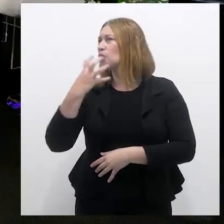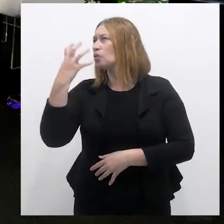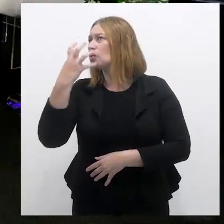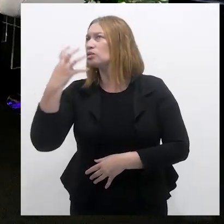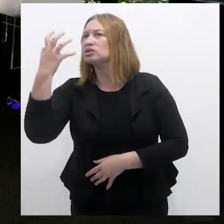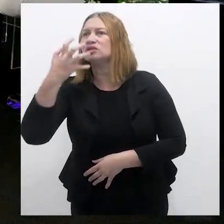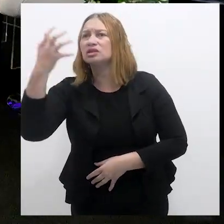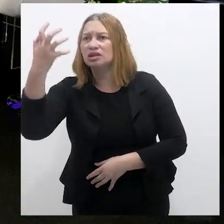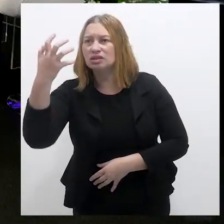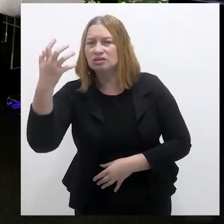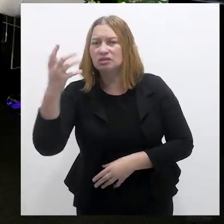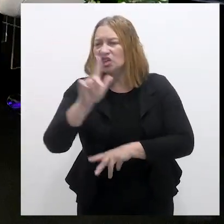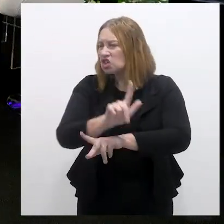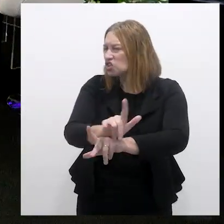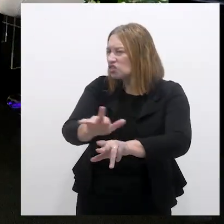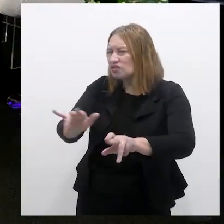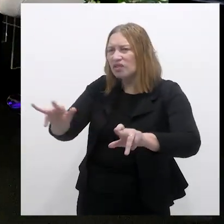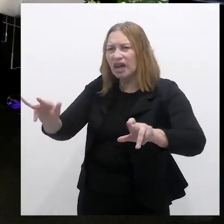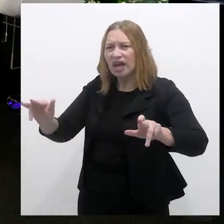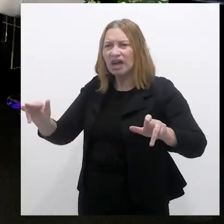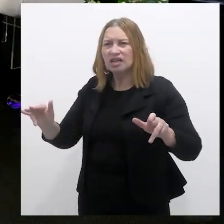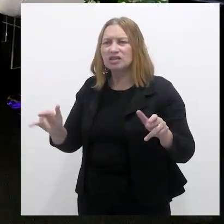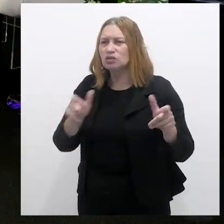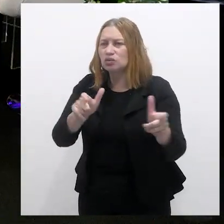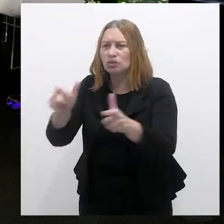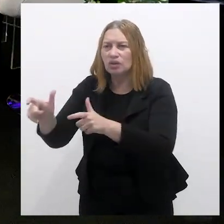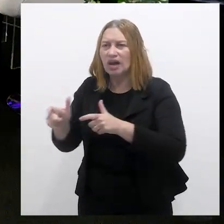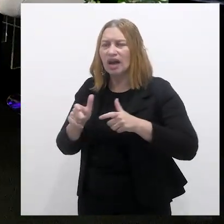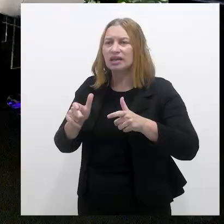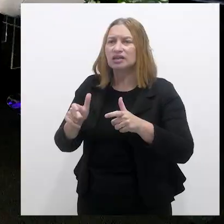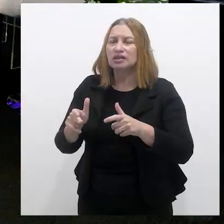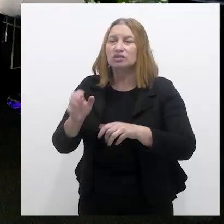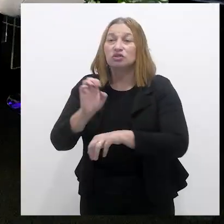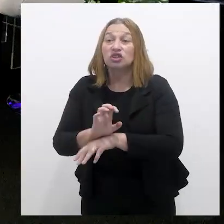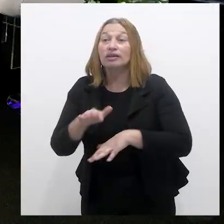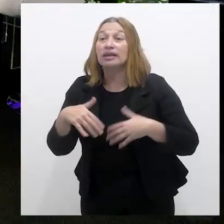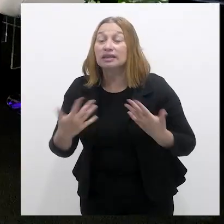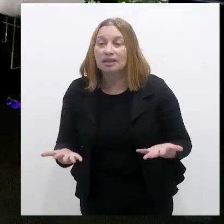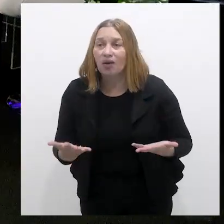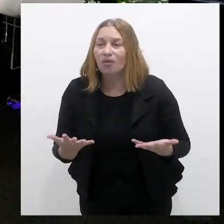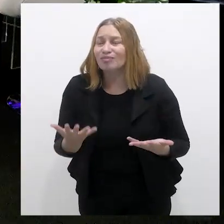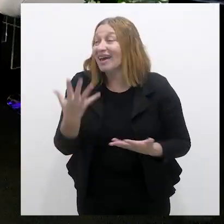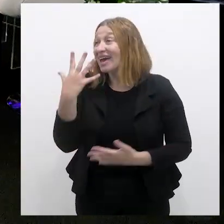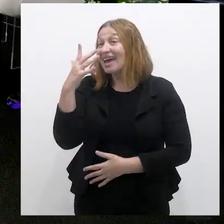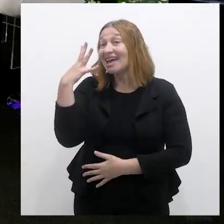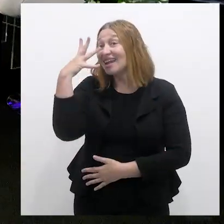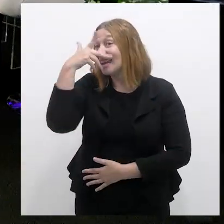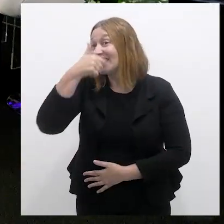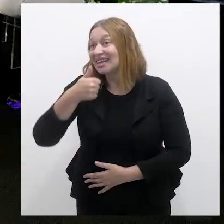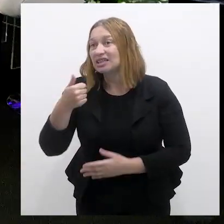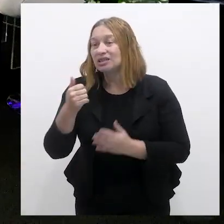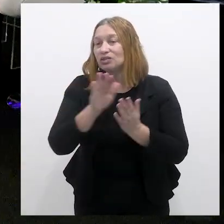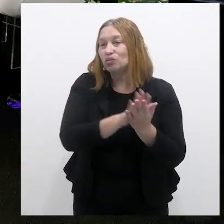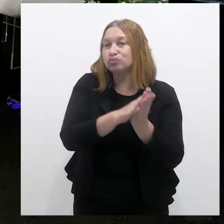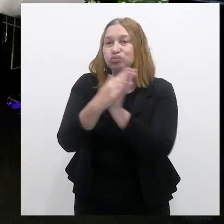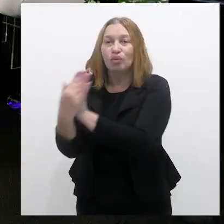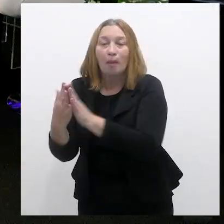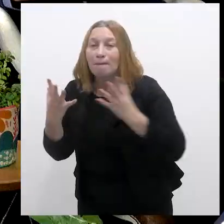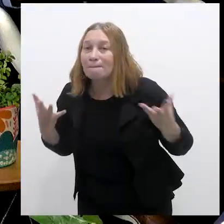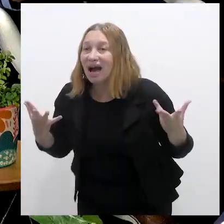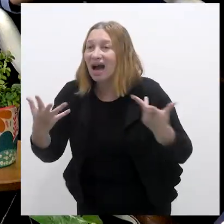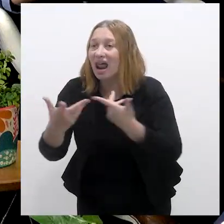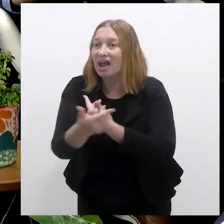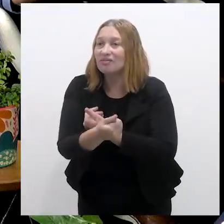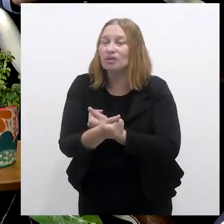dos cantos de Sergipe, dos cantos mais variados regiões do estado. Então, cara, é muito bonito, é um